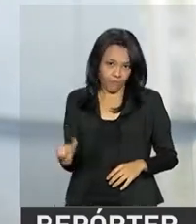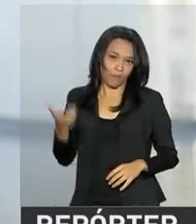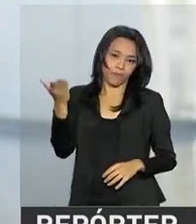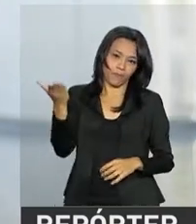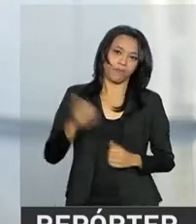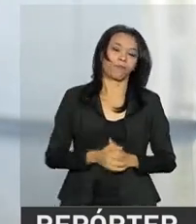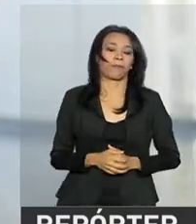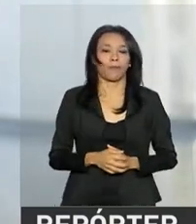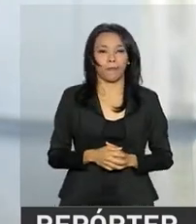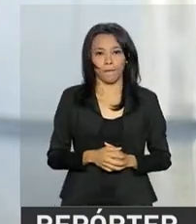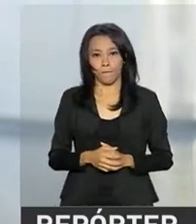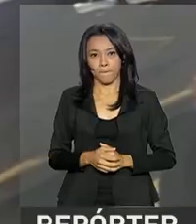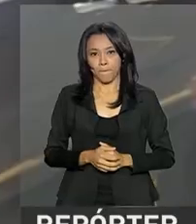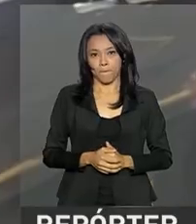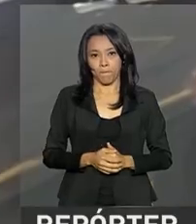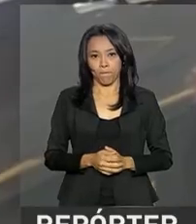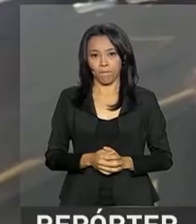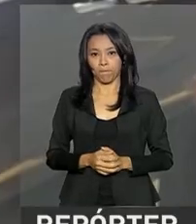De Orte.